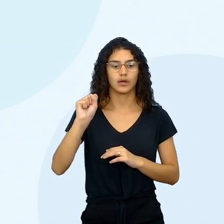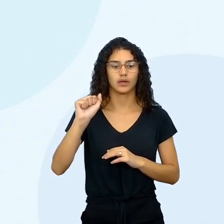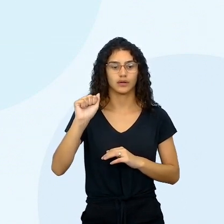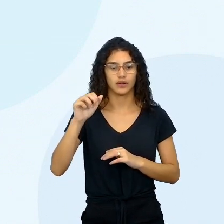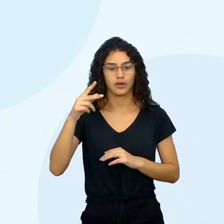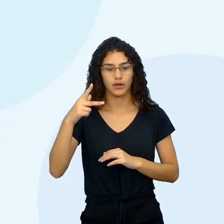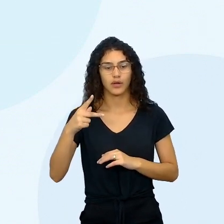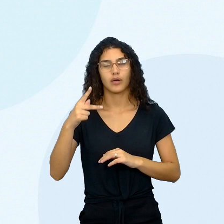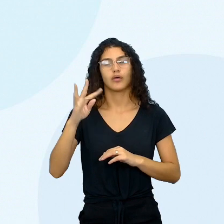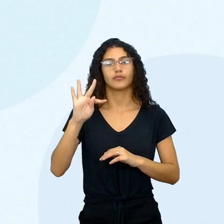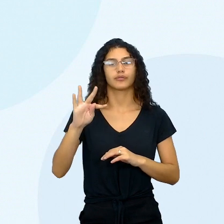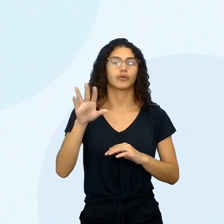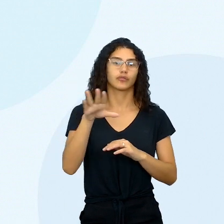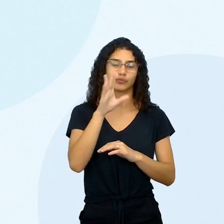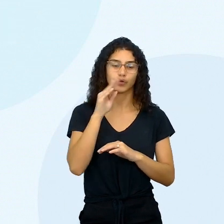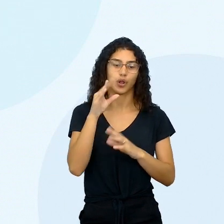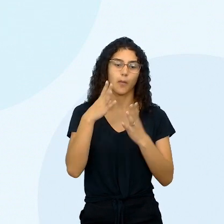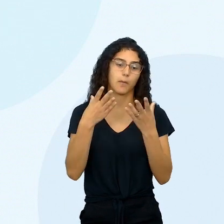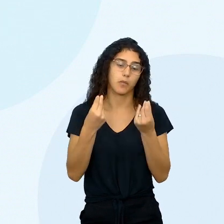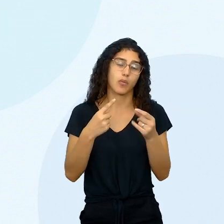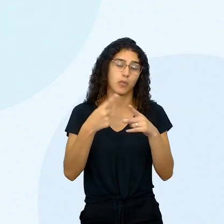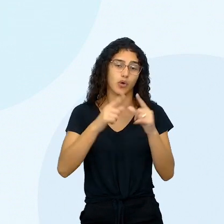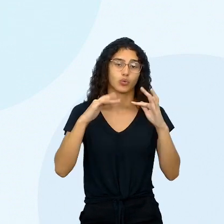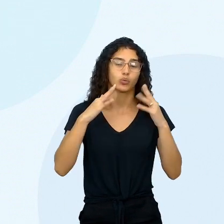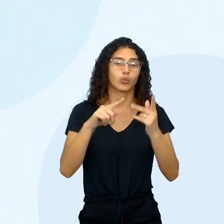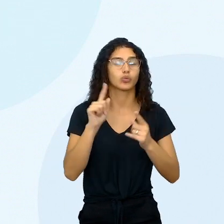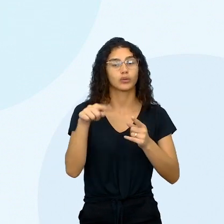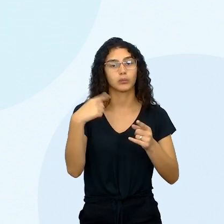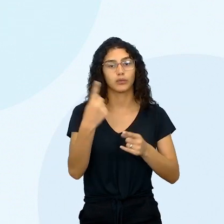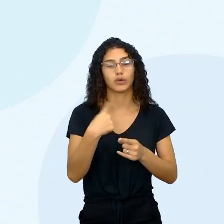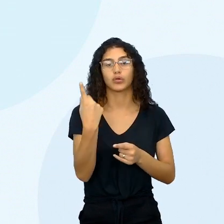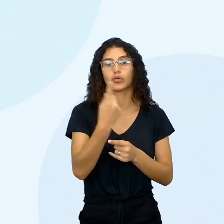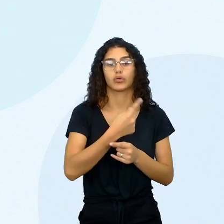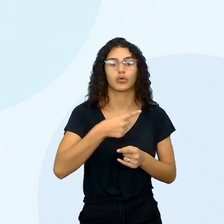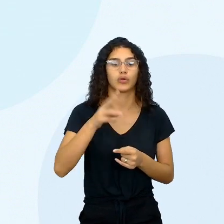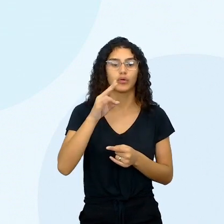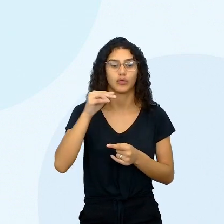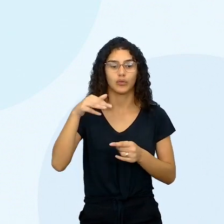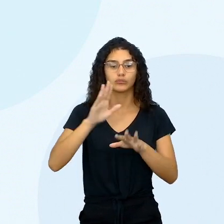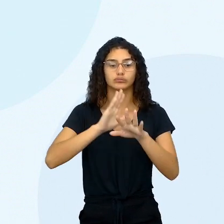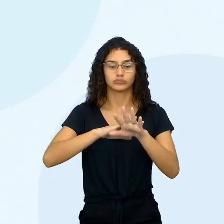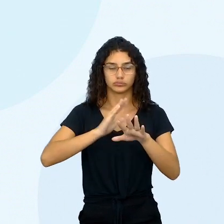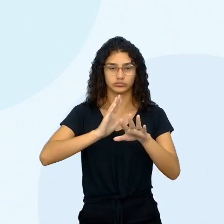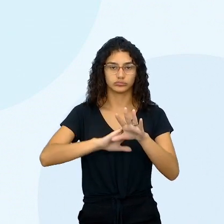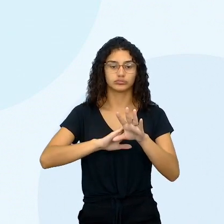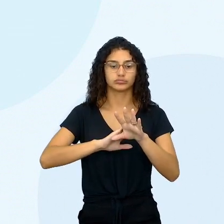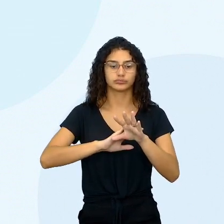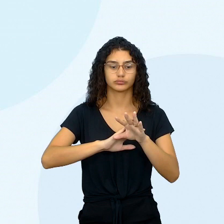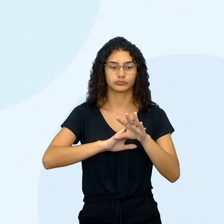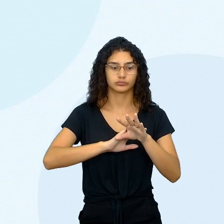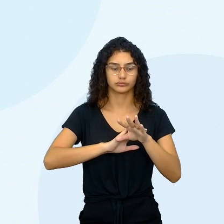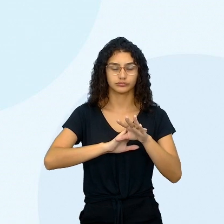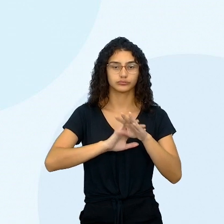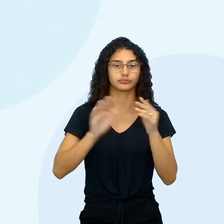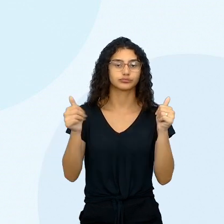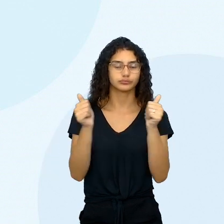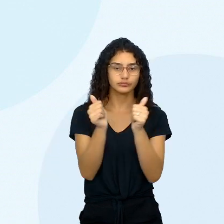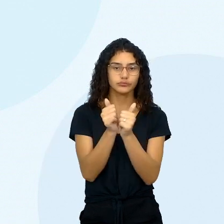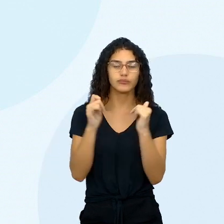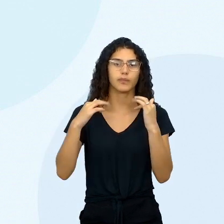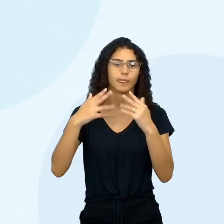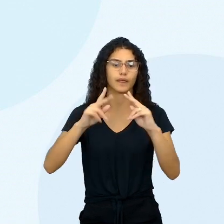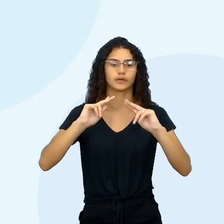gastando muita saliva, porque eu acho que todos depois a gente vai fazer um juntado